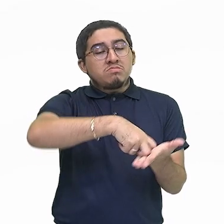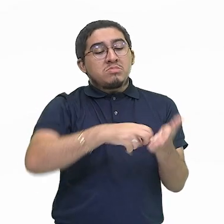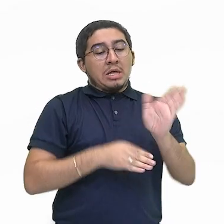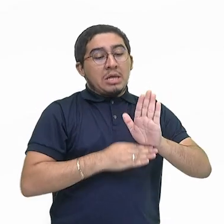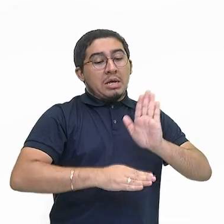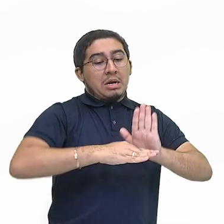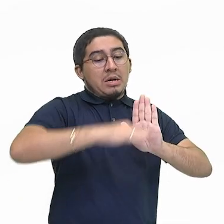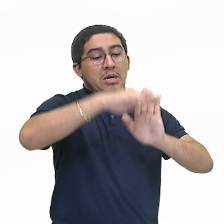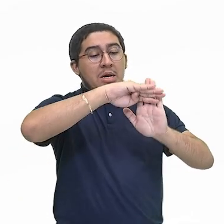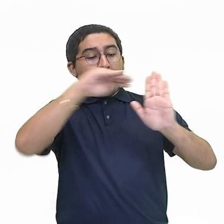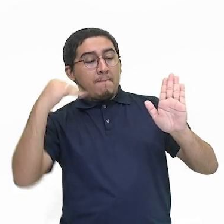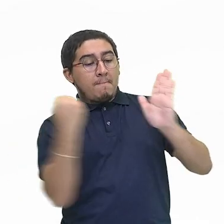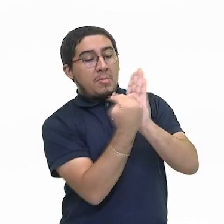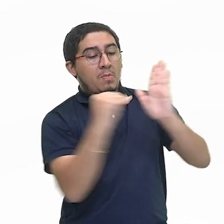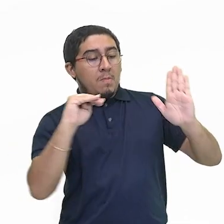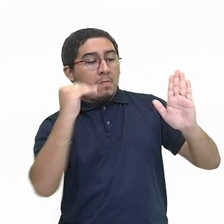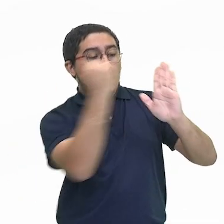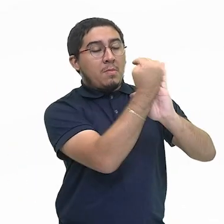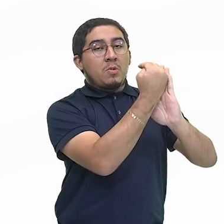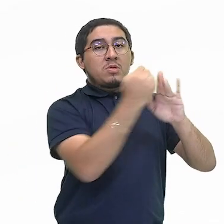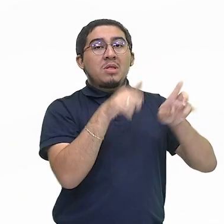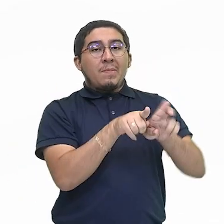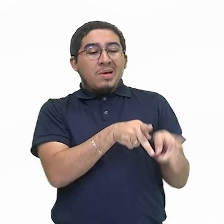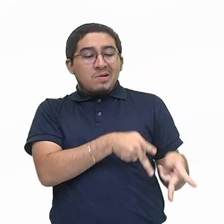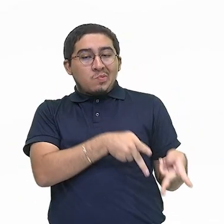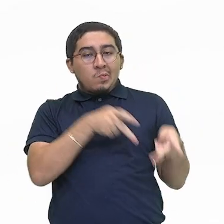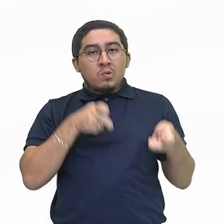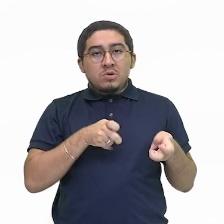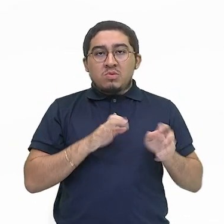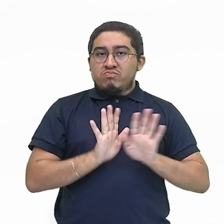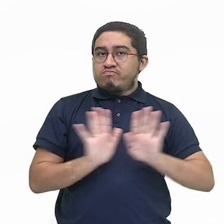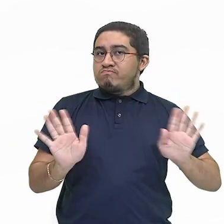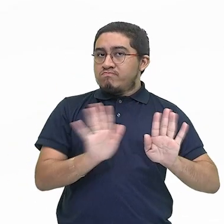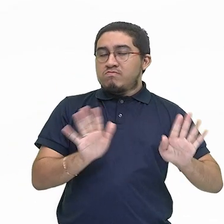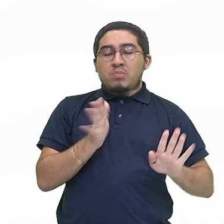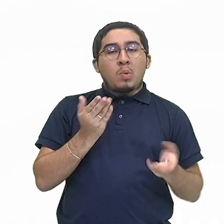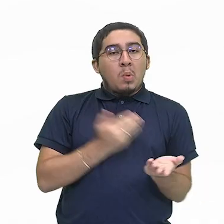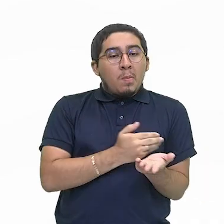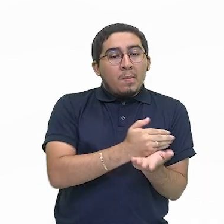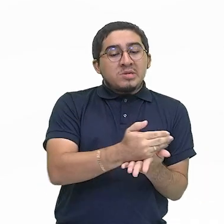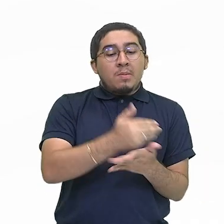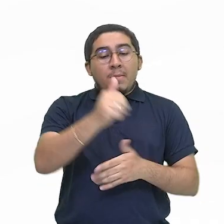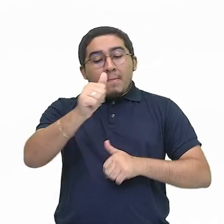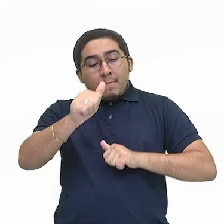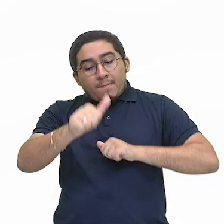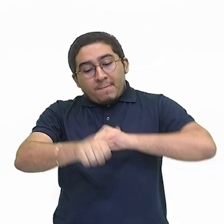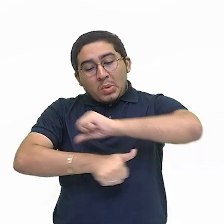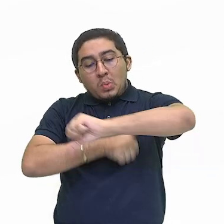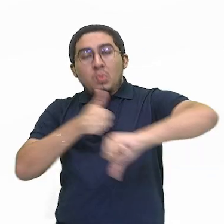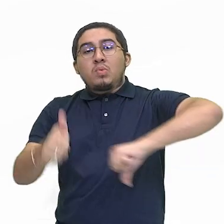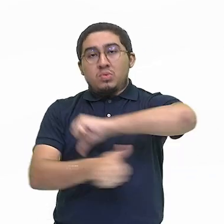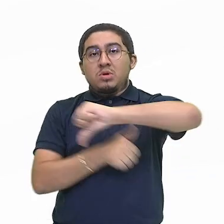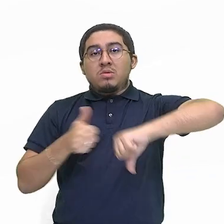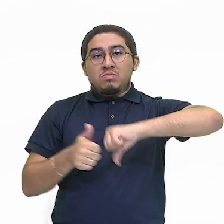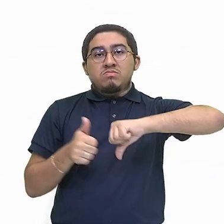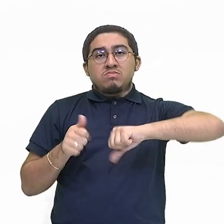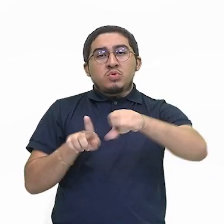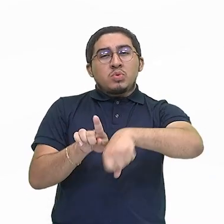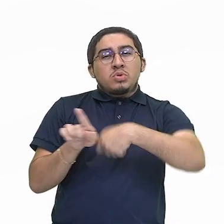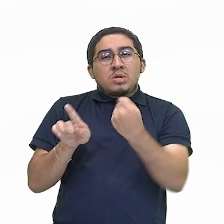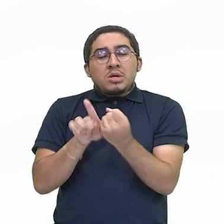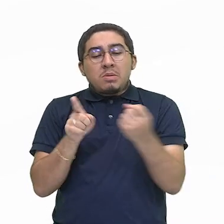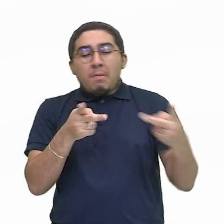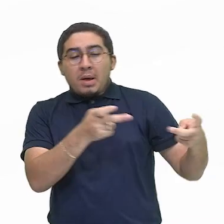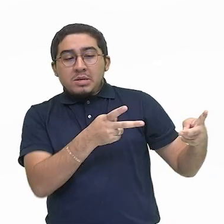a exploração. Então a gente vai começar a mudar. Então a sociedade vai começar a perceber